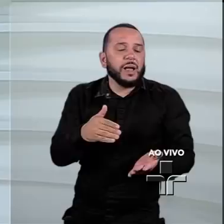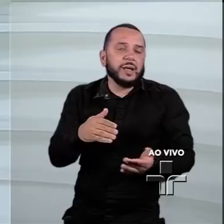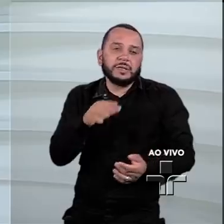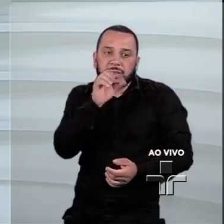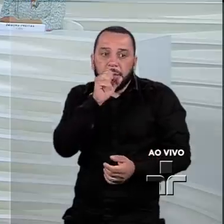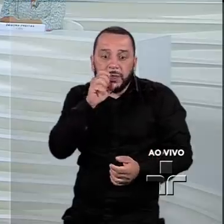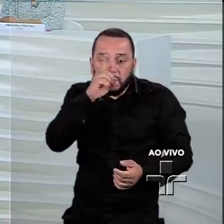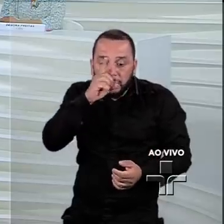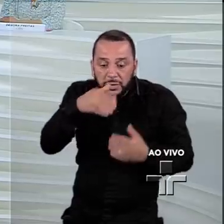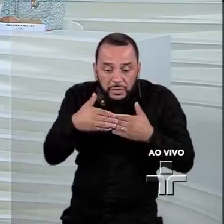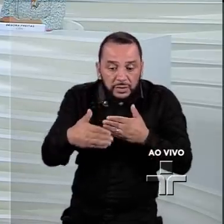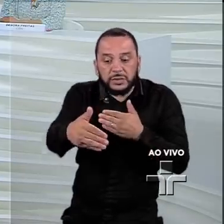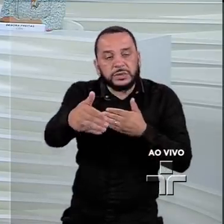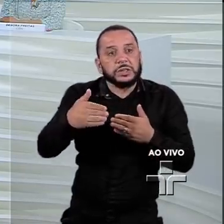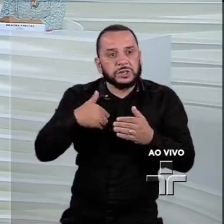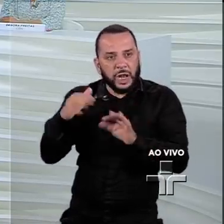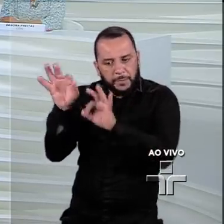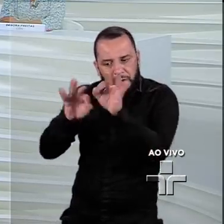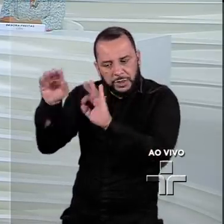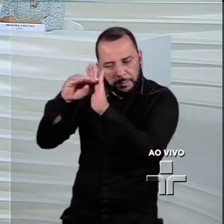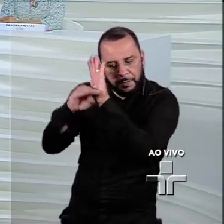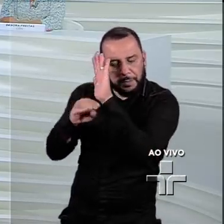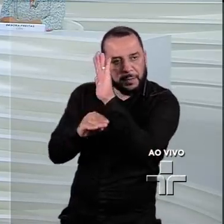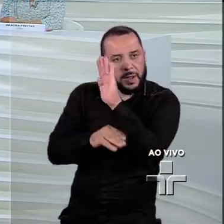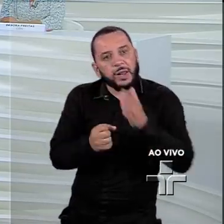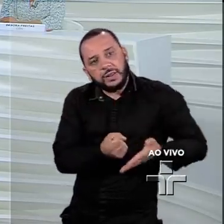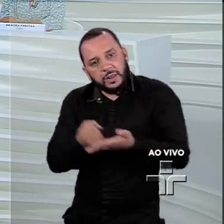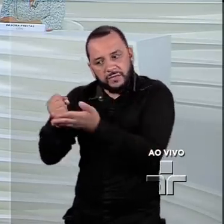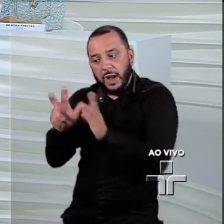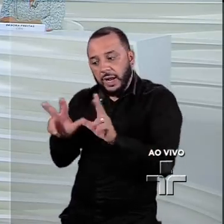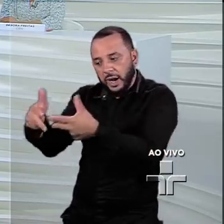semana terminar isso e poder enviar para a Câmara essas